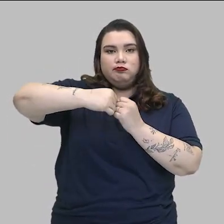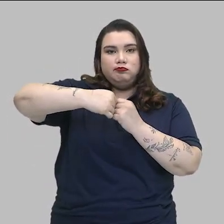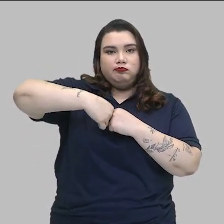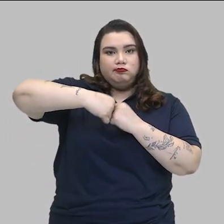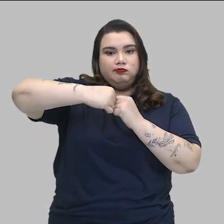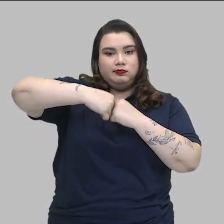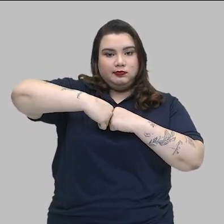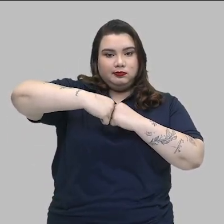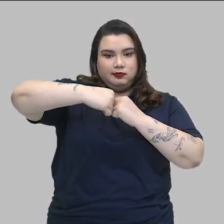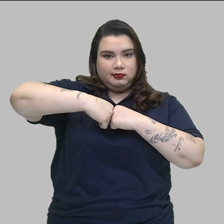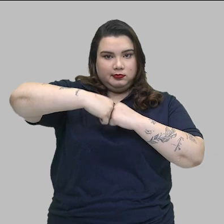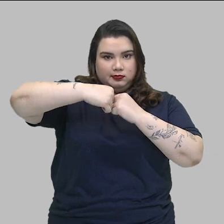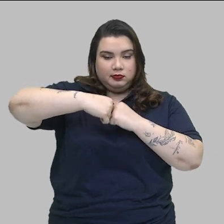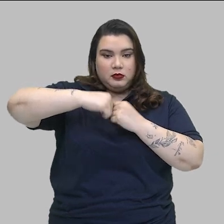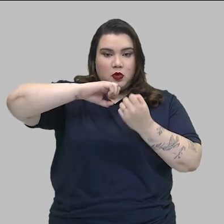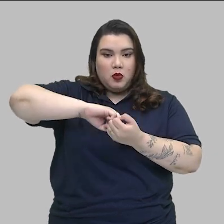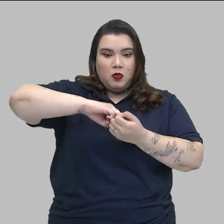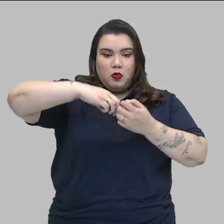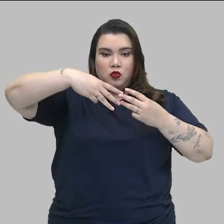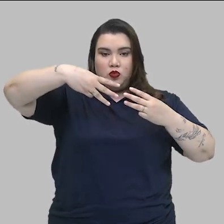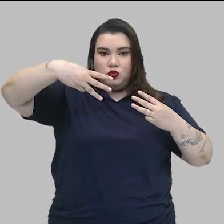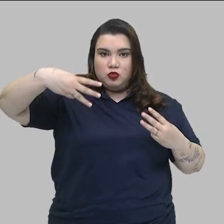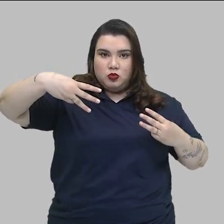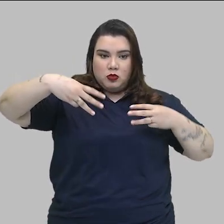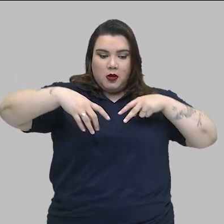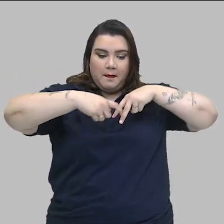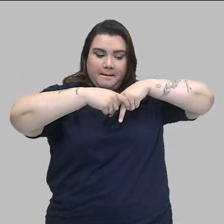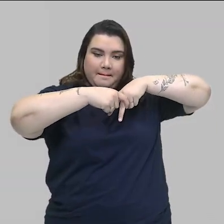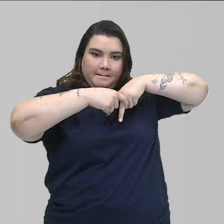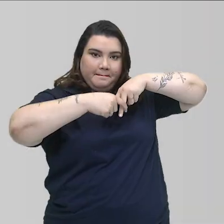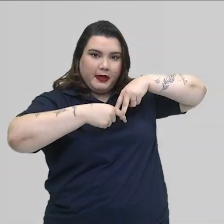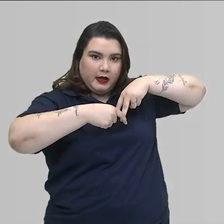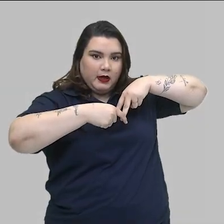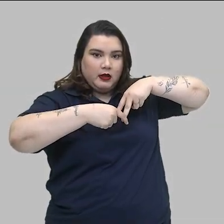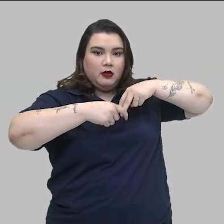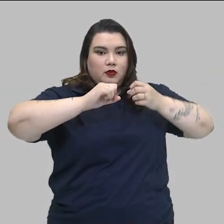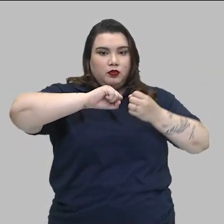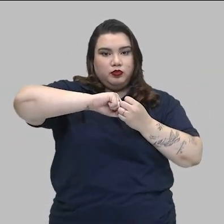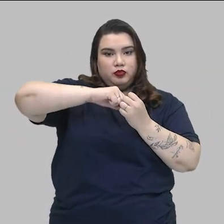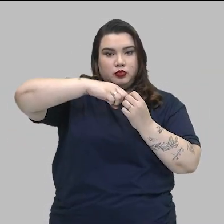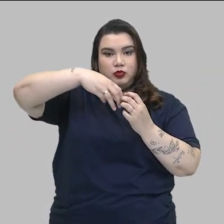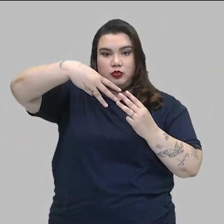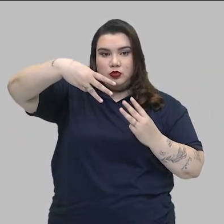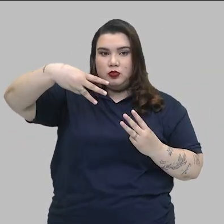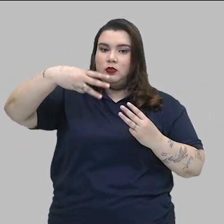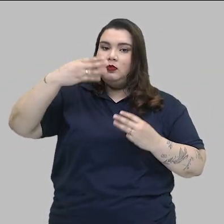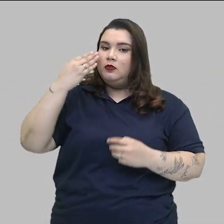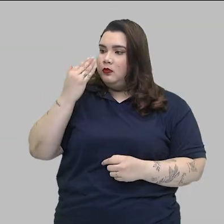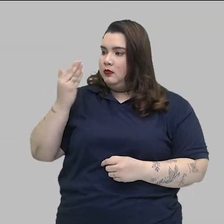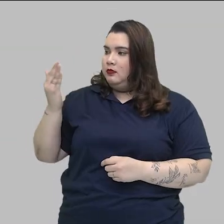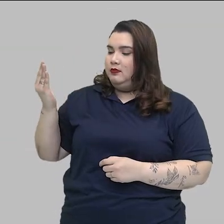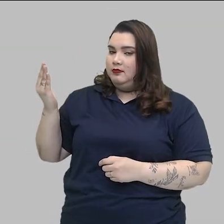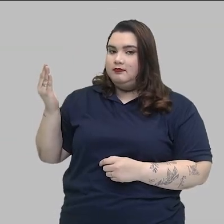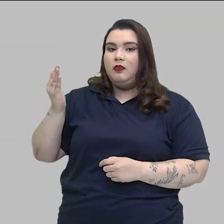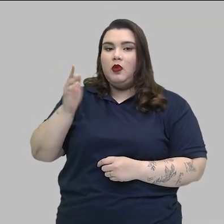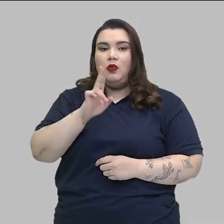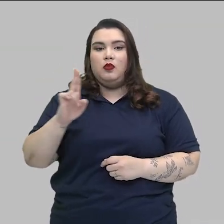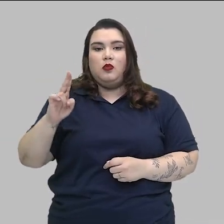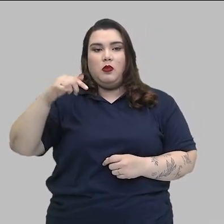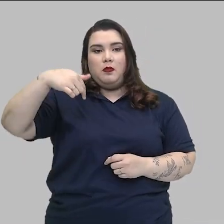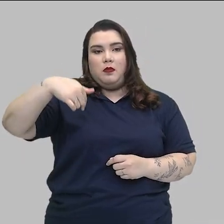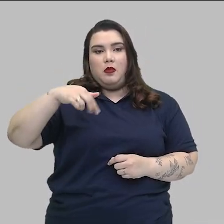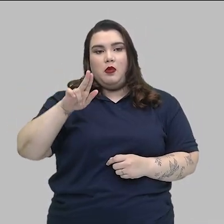os músculos da coxa, né, os músculos da coxa, que são os quadríceps que vocês estão vendo